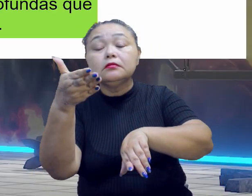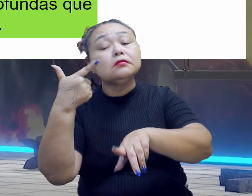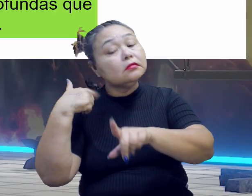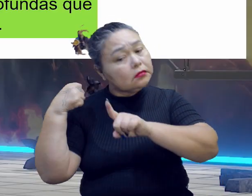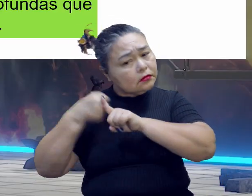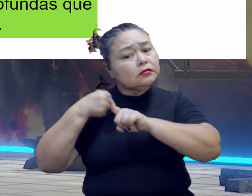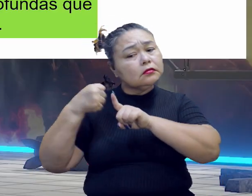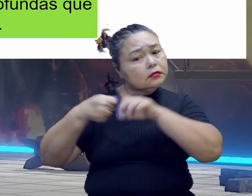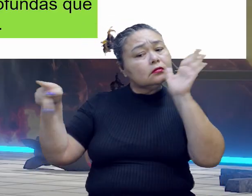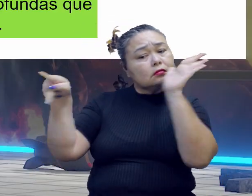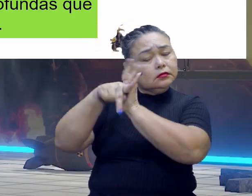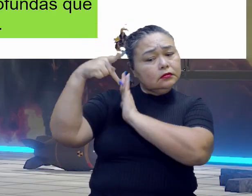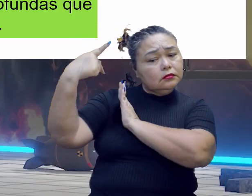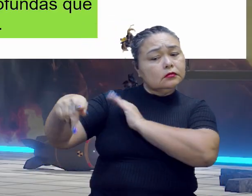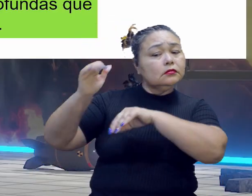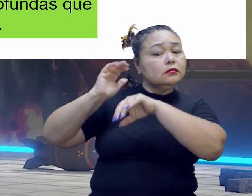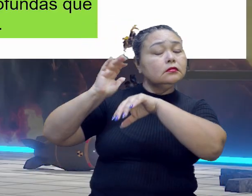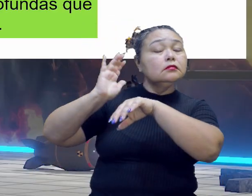luta do socialismo.